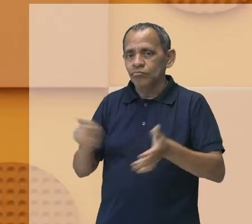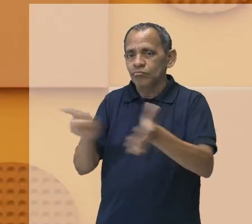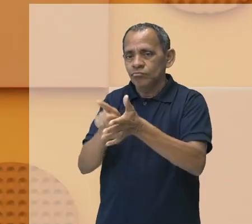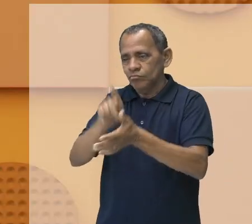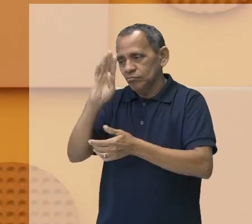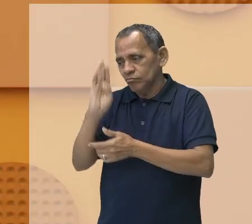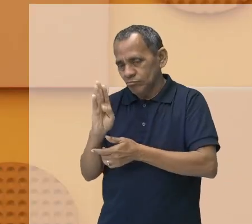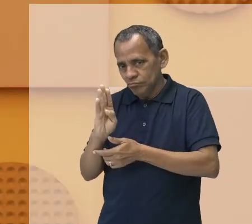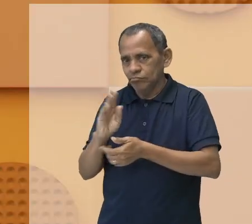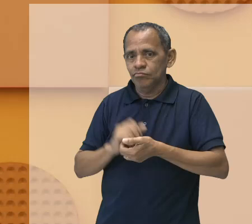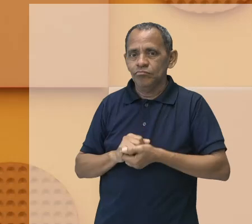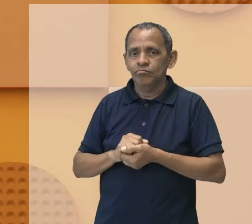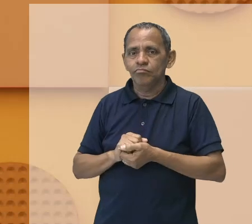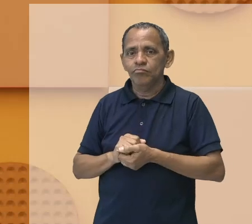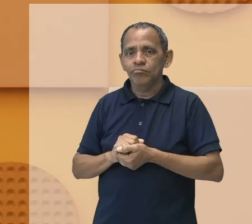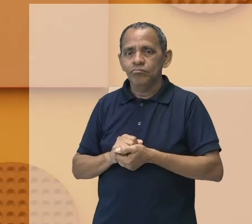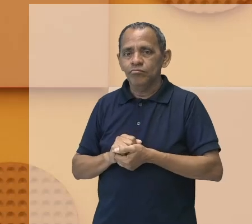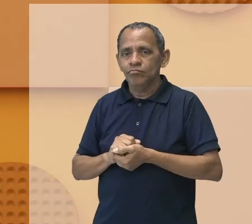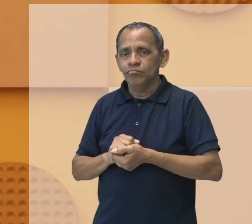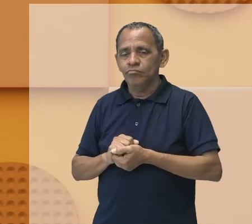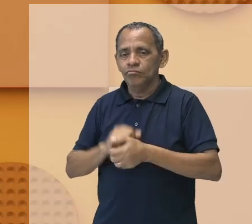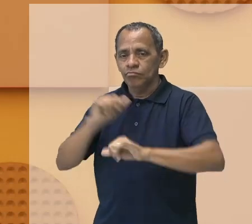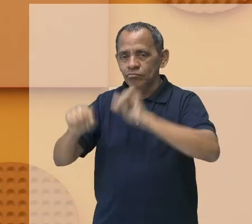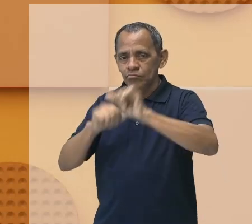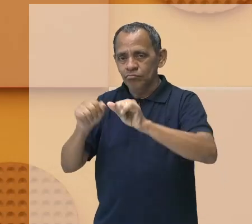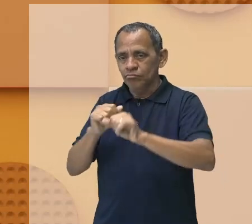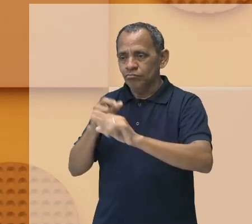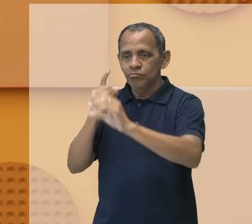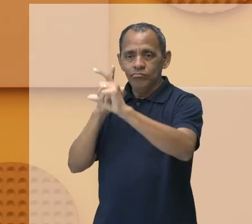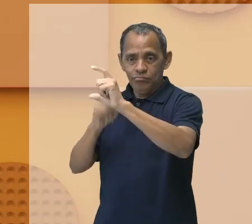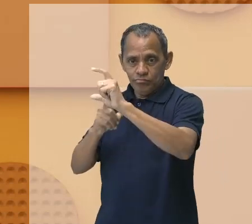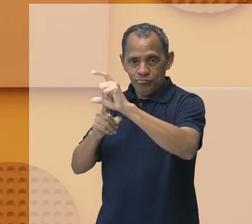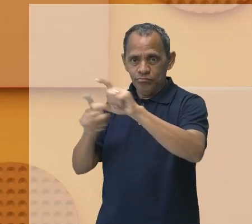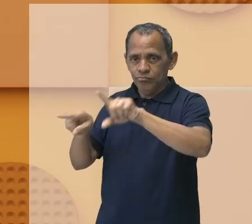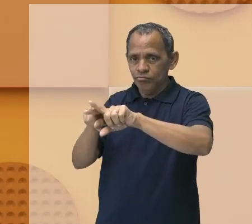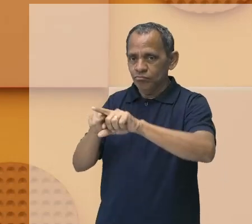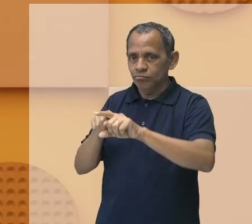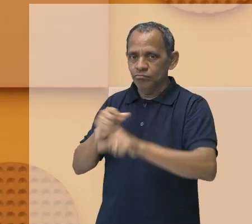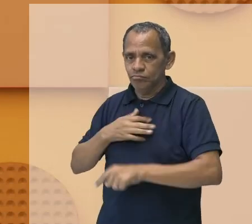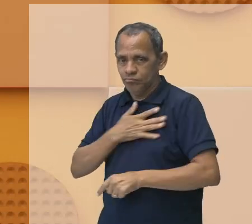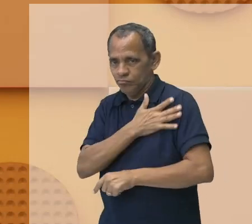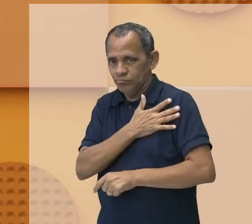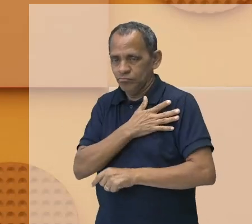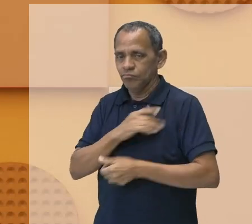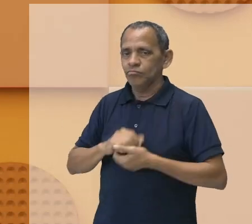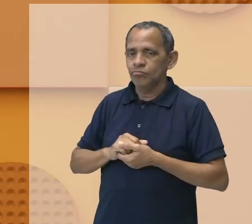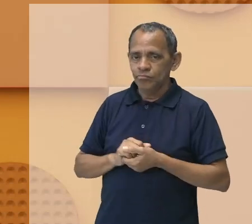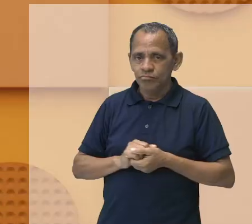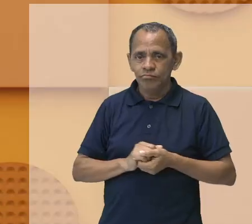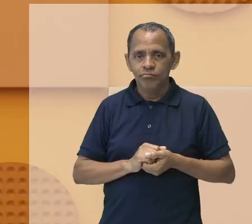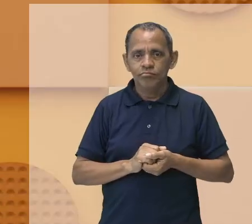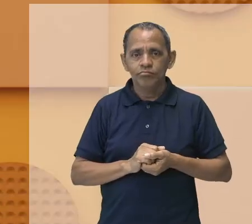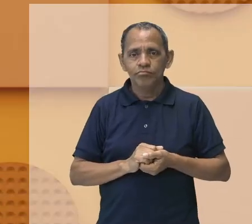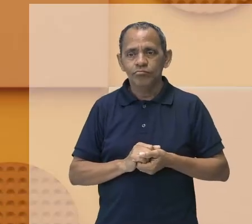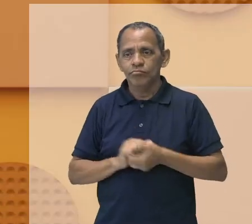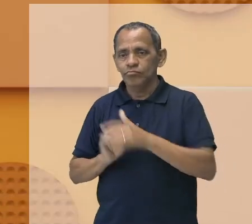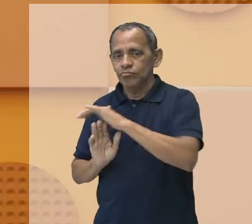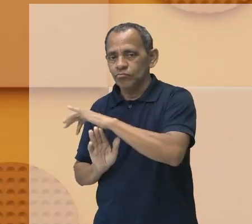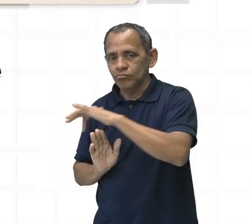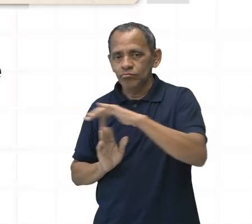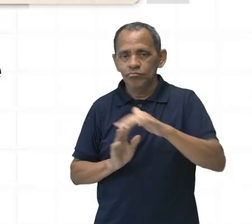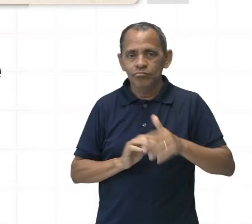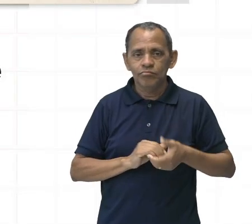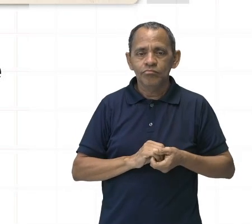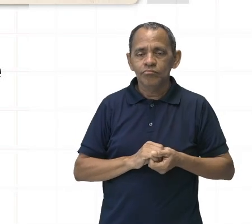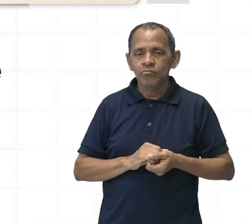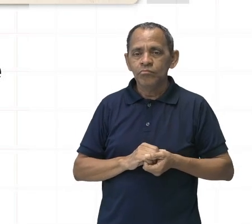à la brasileira, onde o Brasil se tornaria um país socialista, também uma ditadura socialista. Vamos adiante com o texto.